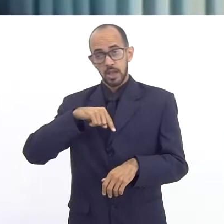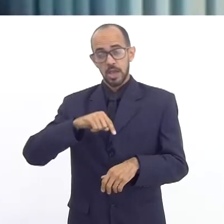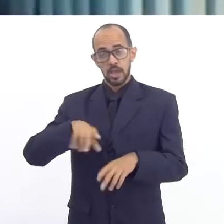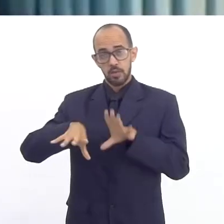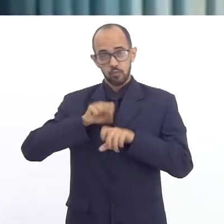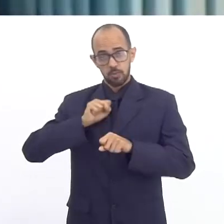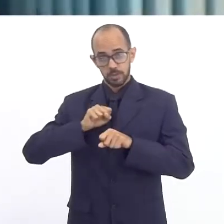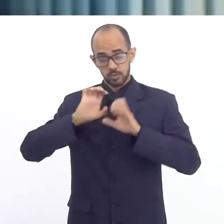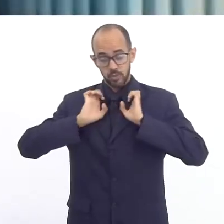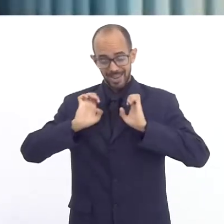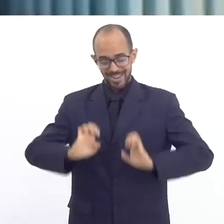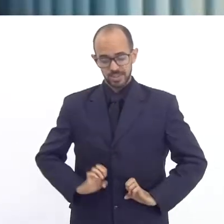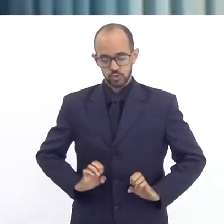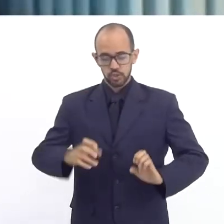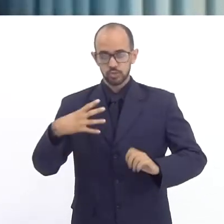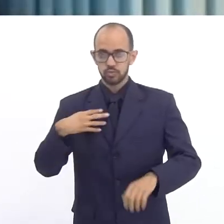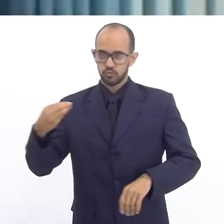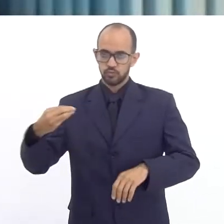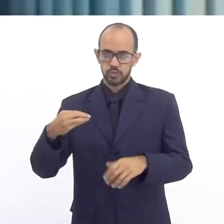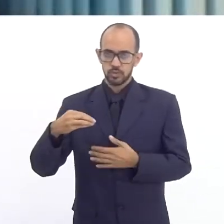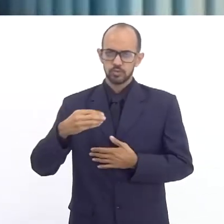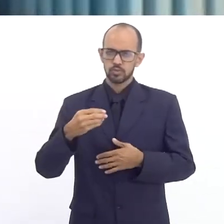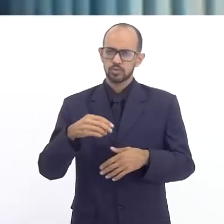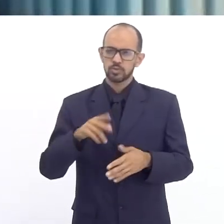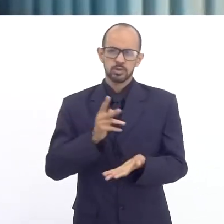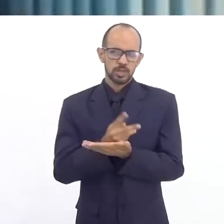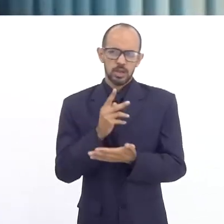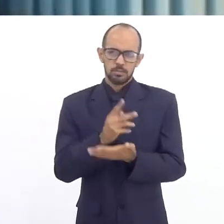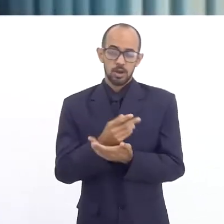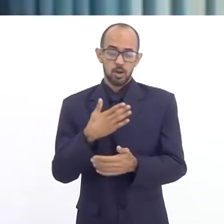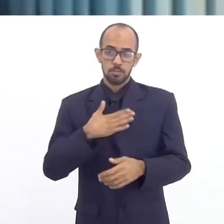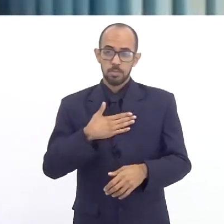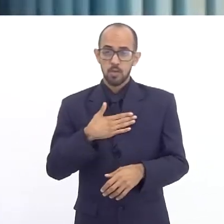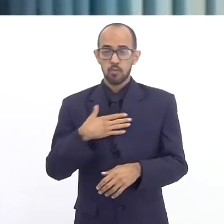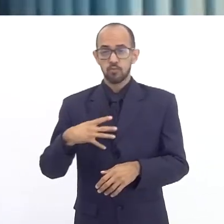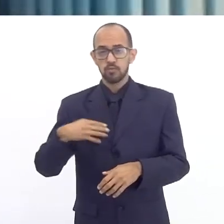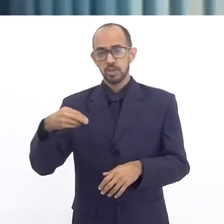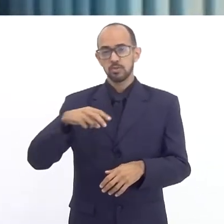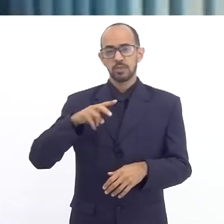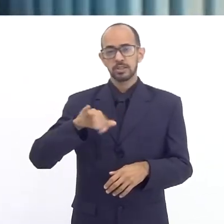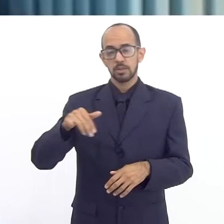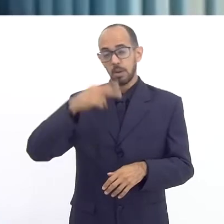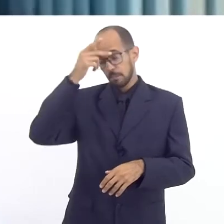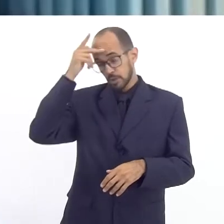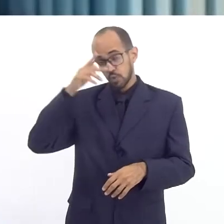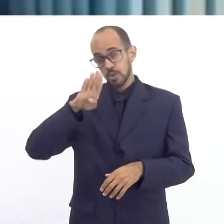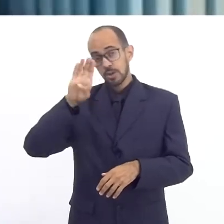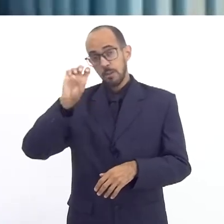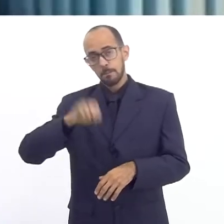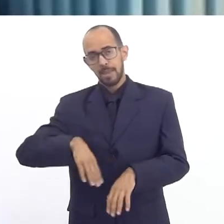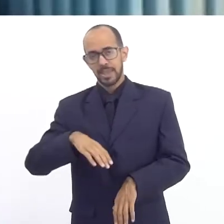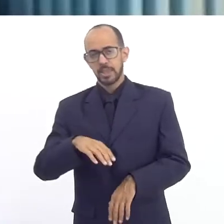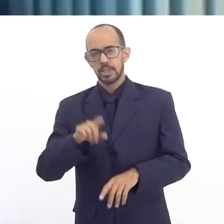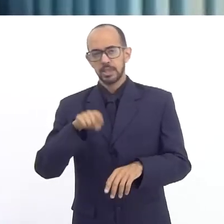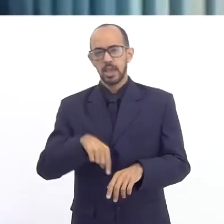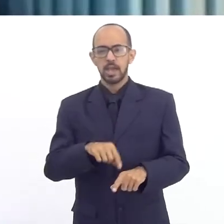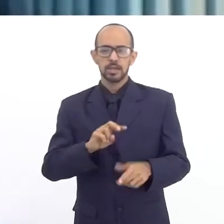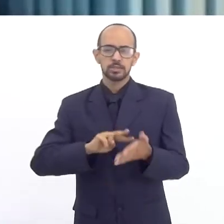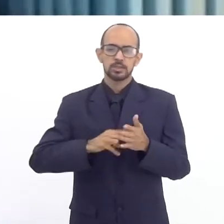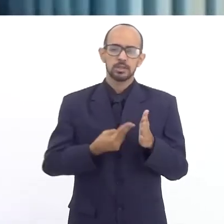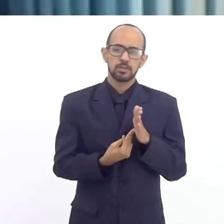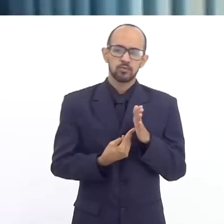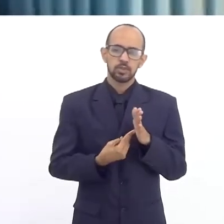a formação ética dos filhos. Então, eles falavam, o meu filho vai ser um homem de bem, que